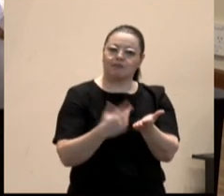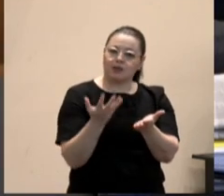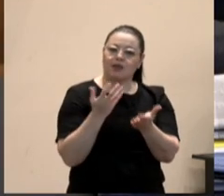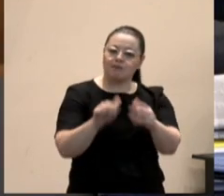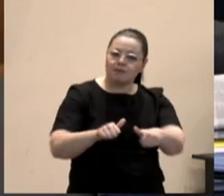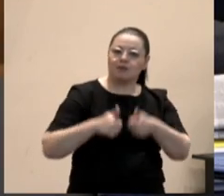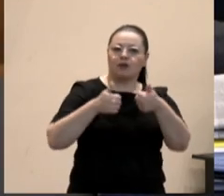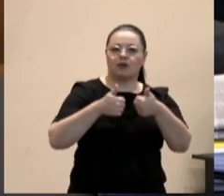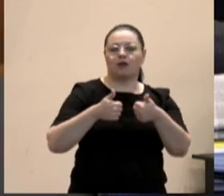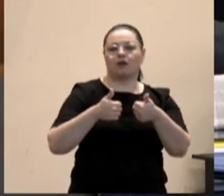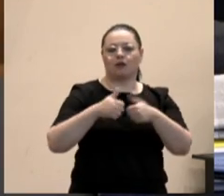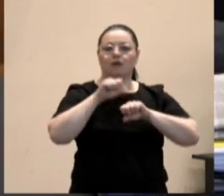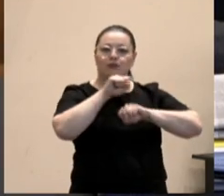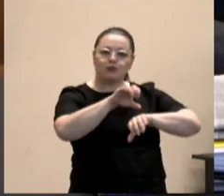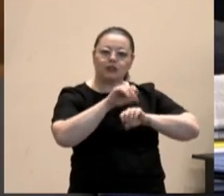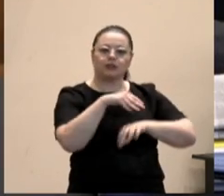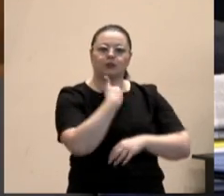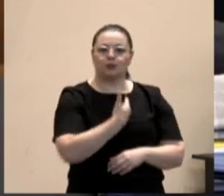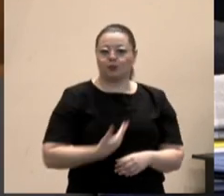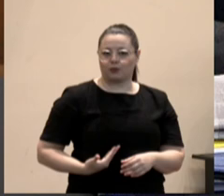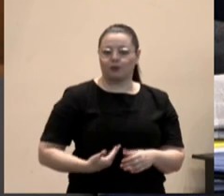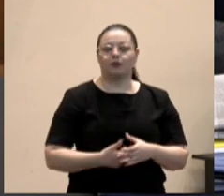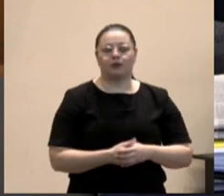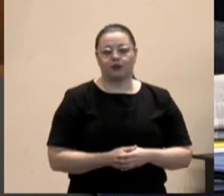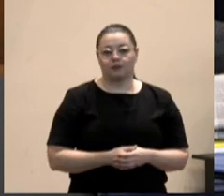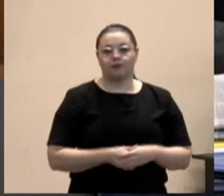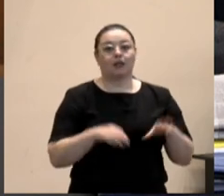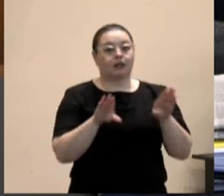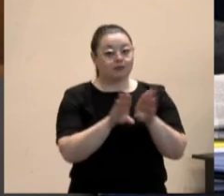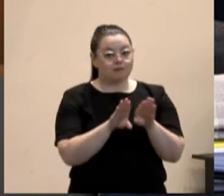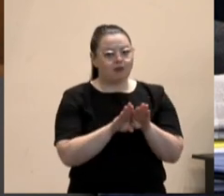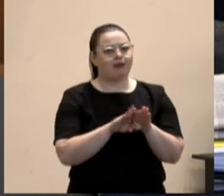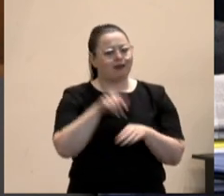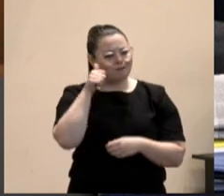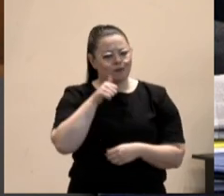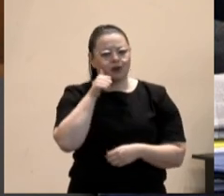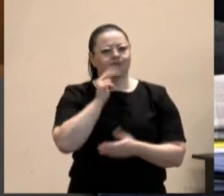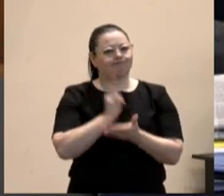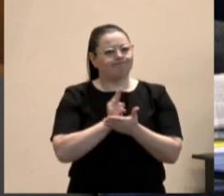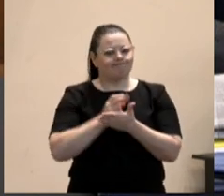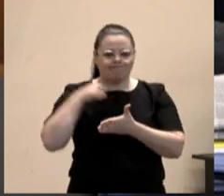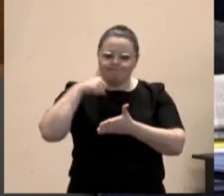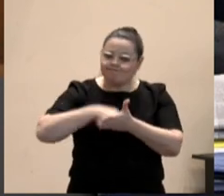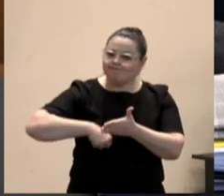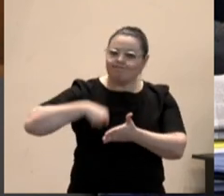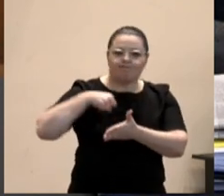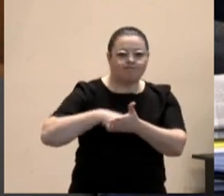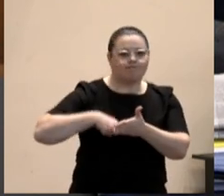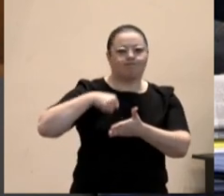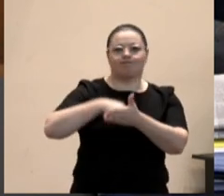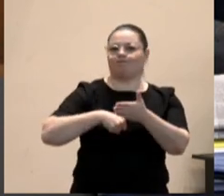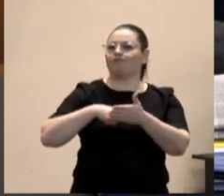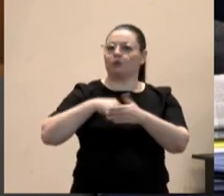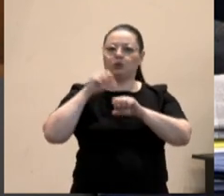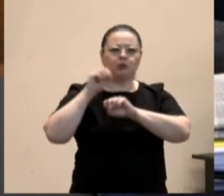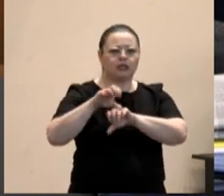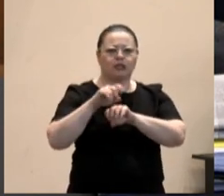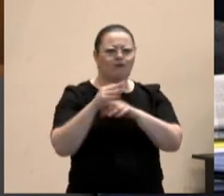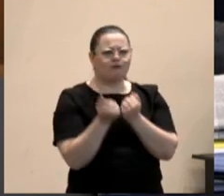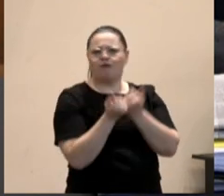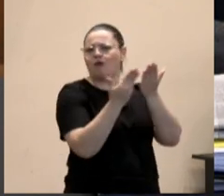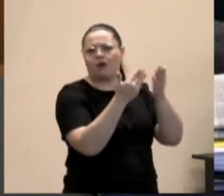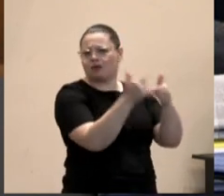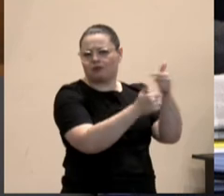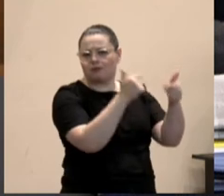né, ela é também uma militante da educação, fora, né, do seu trabalho como